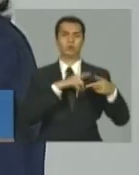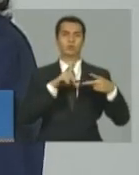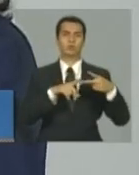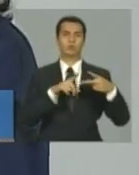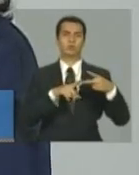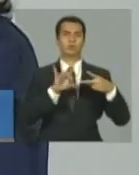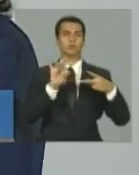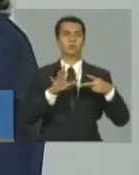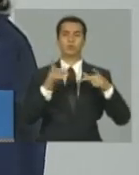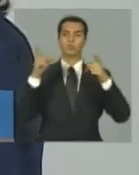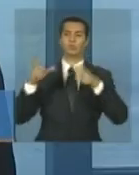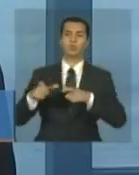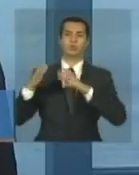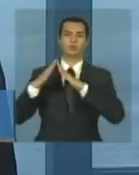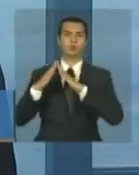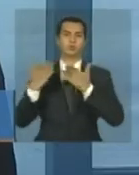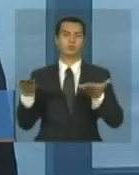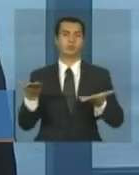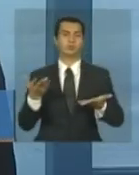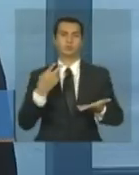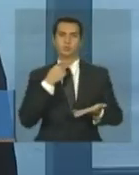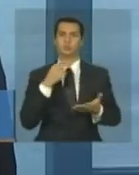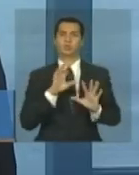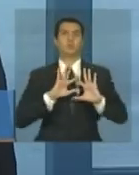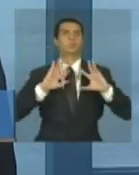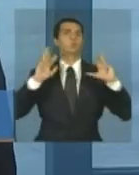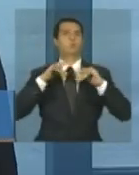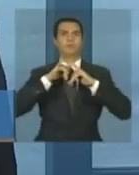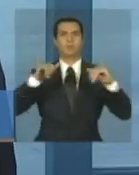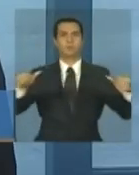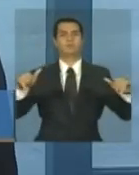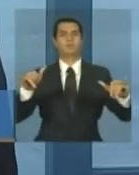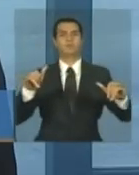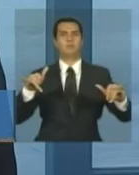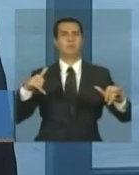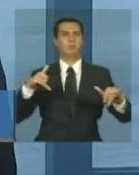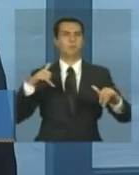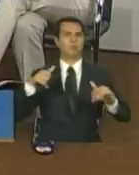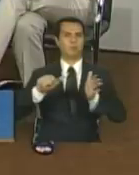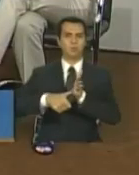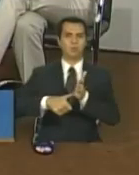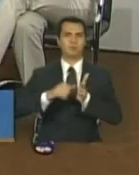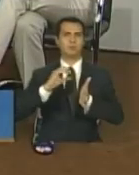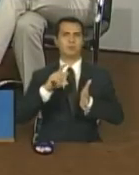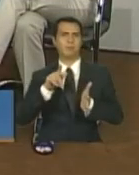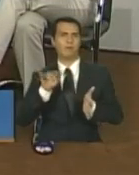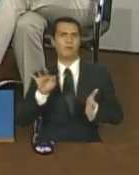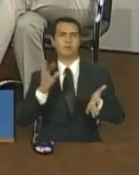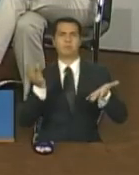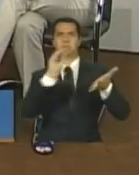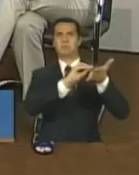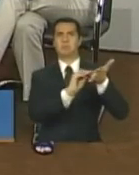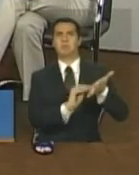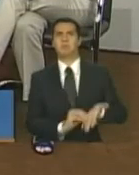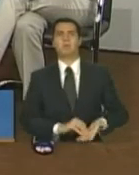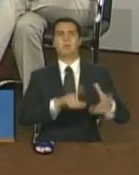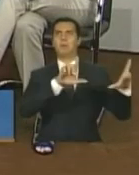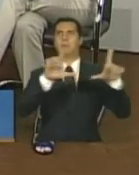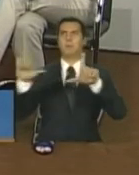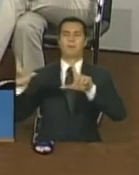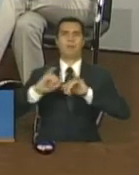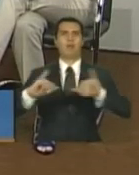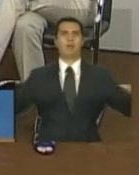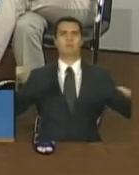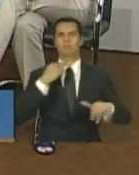todas as informações porque isso pode gerar algum tipo de prejuízo de você colocar documentos pessoais né enfim publicamente